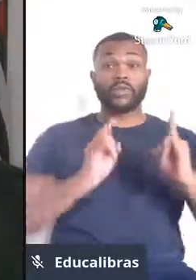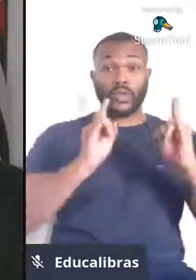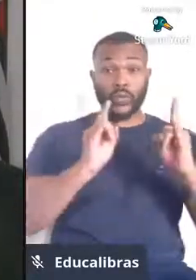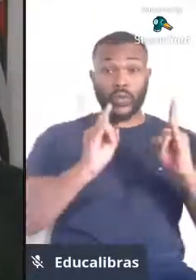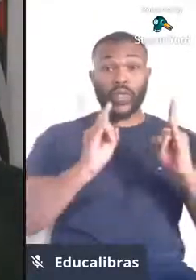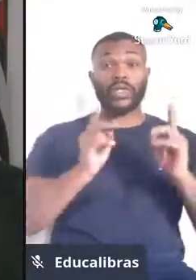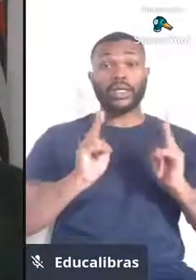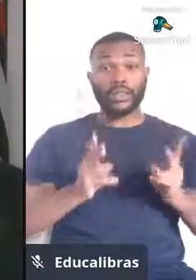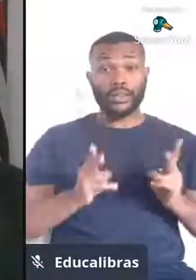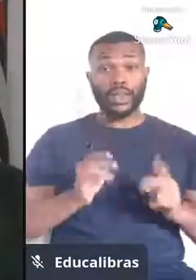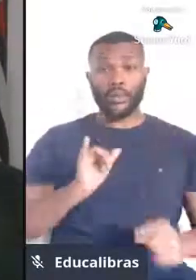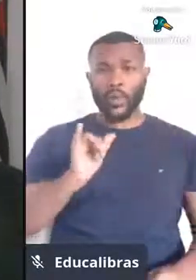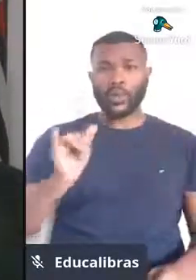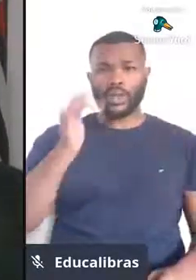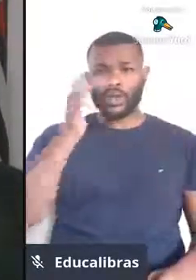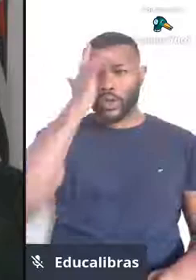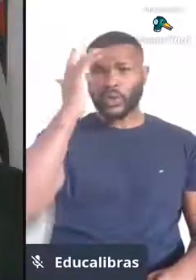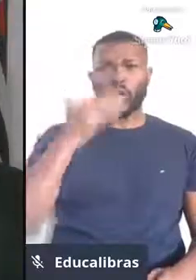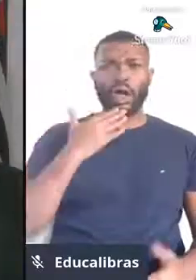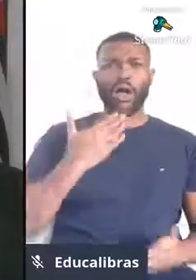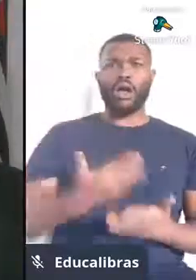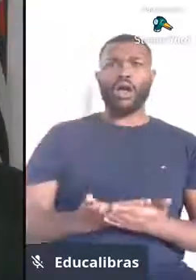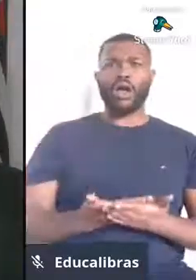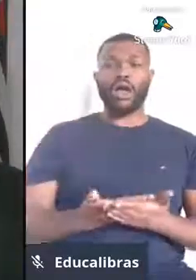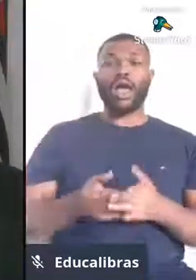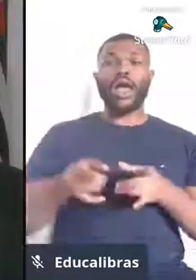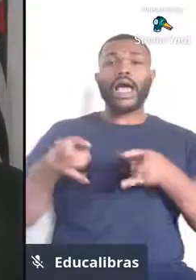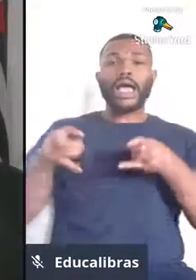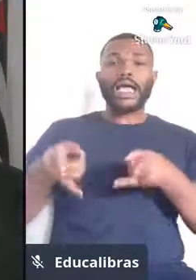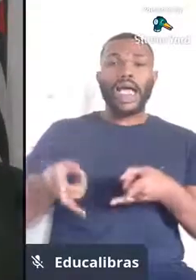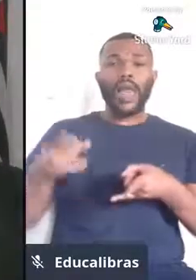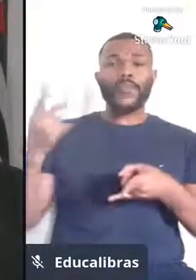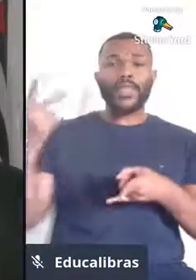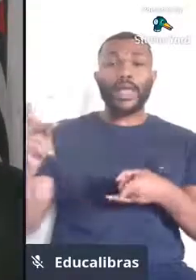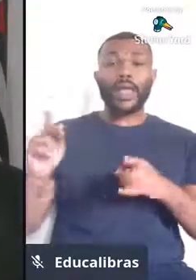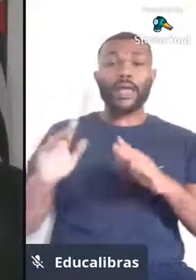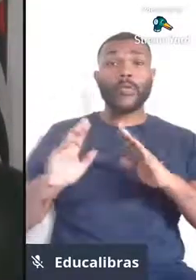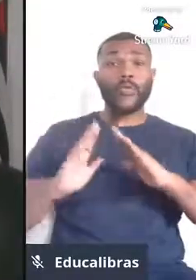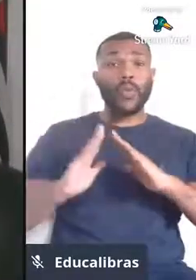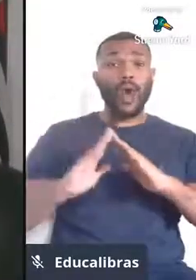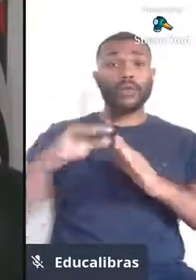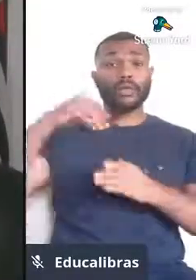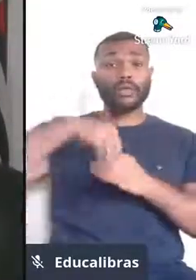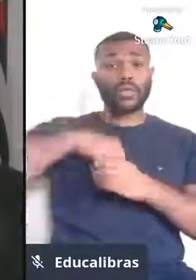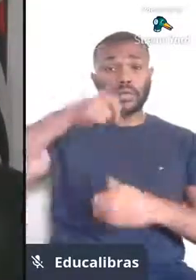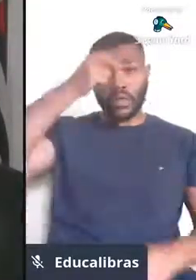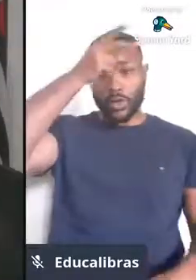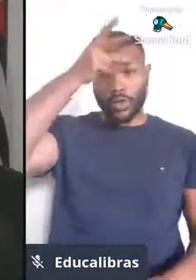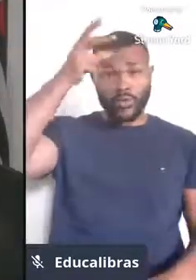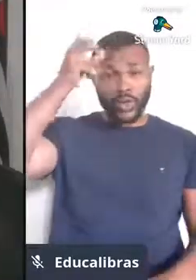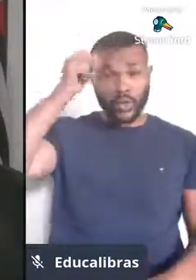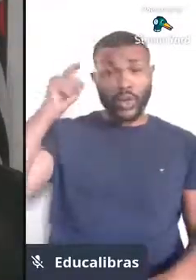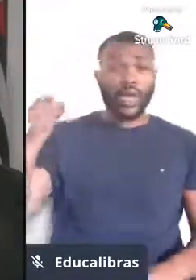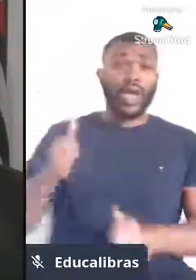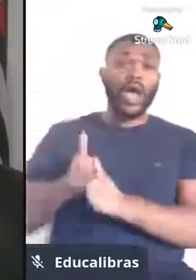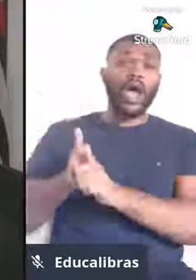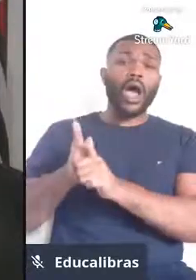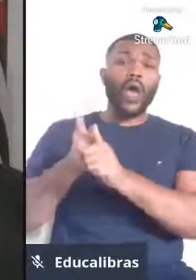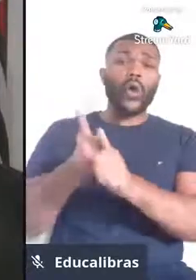para alguém, as pessoas se chocam. Então, ele trouxe a cama dele, está morando aqui na prefeitura, porque ele tem acompanhado o quadro 24